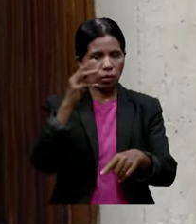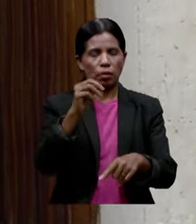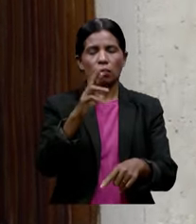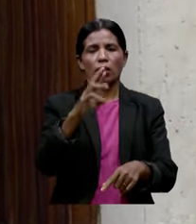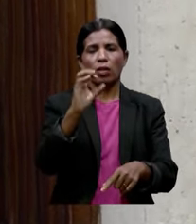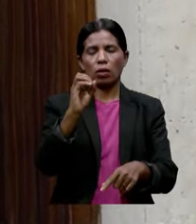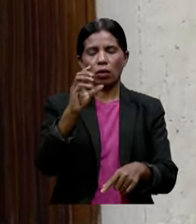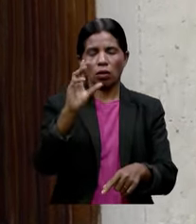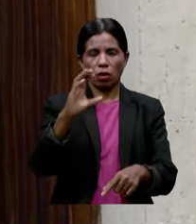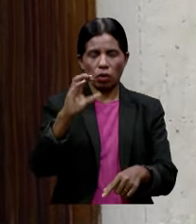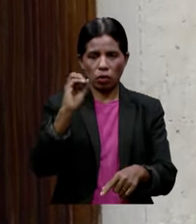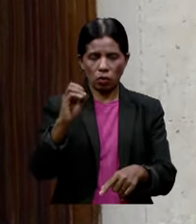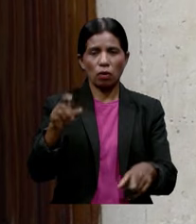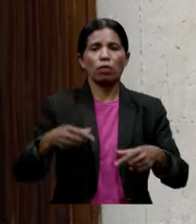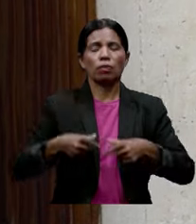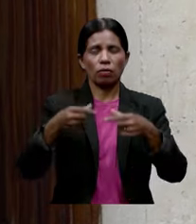Então, forra nessa